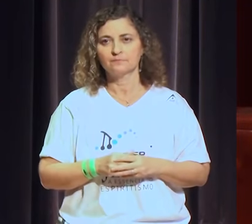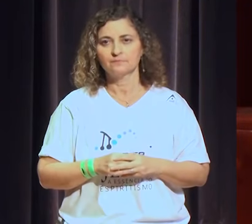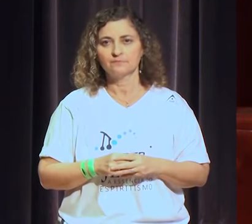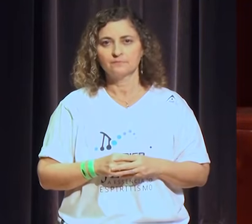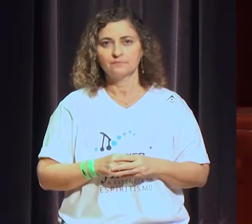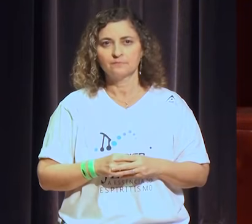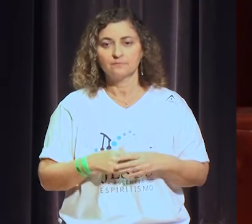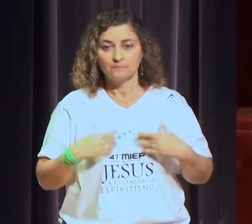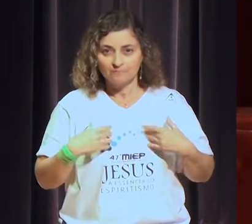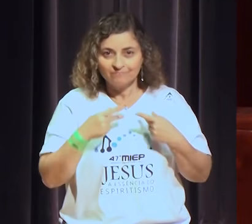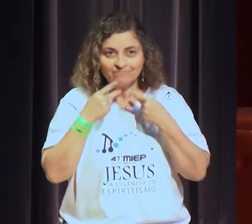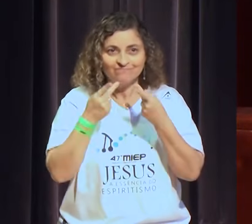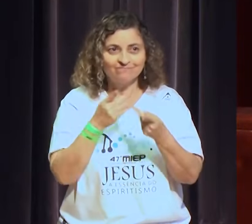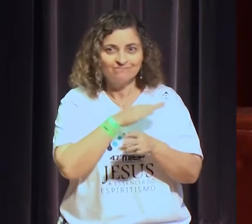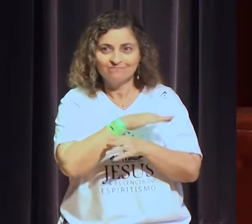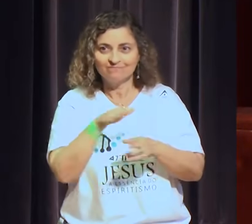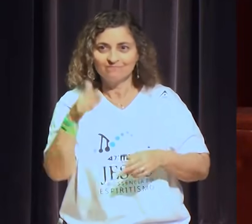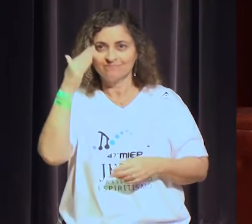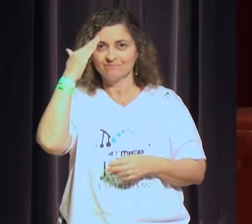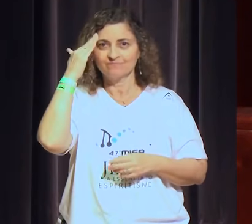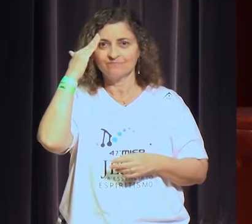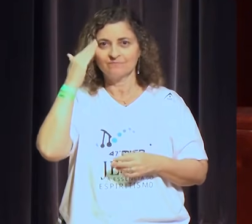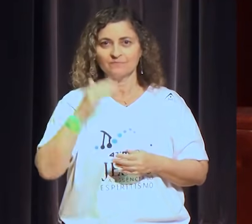A experiência.